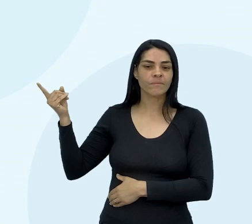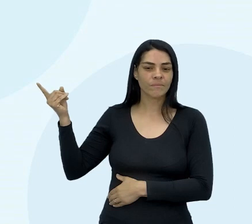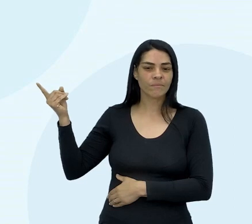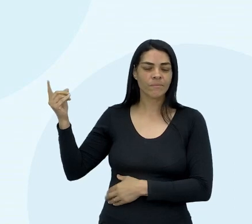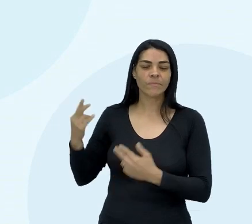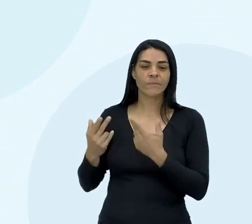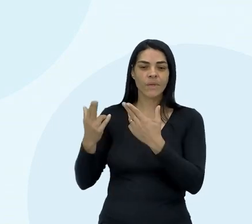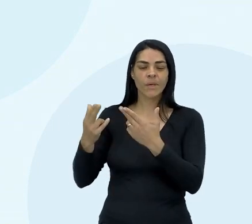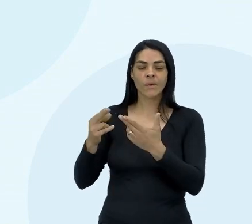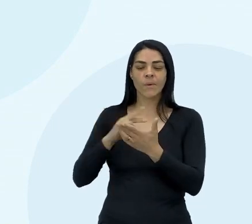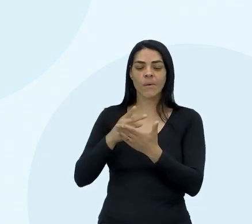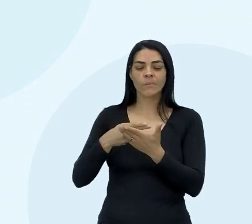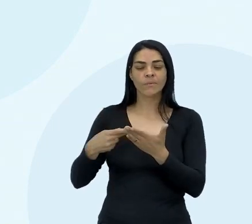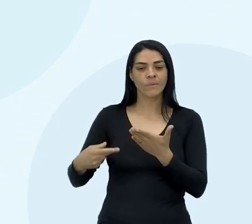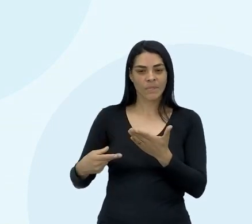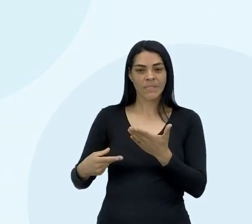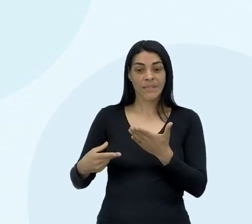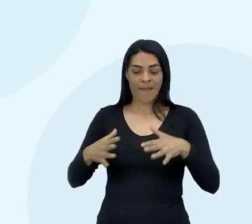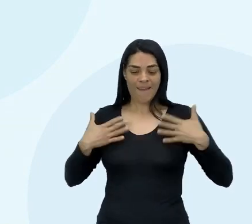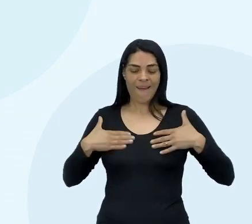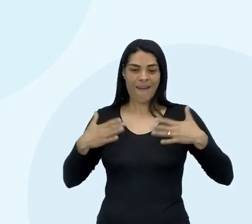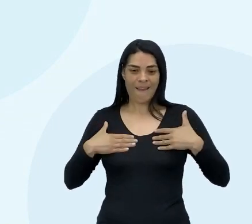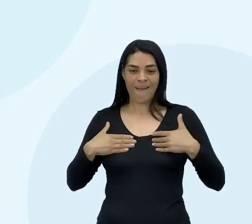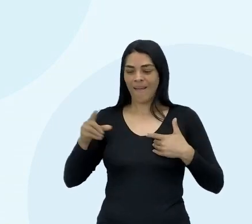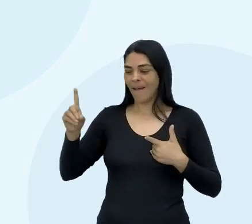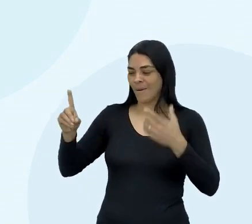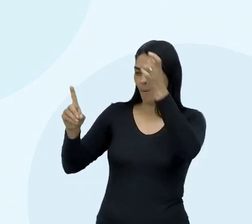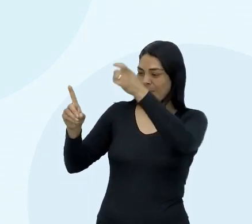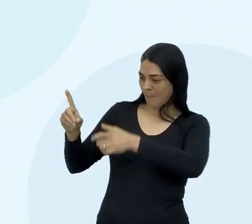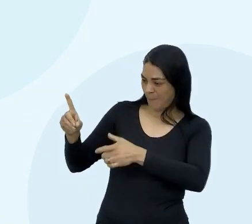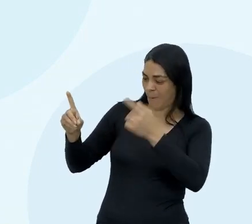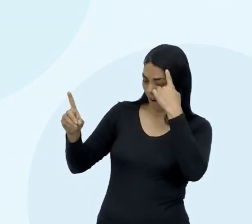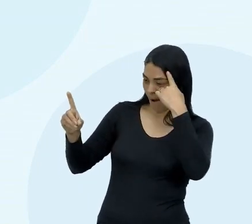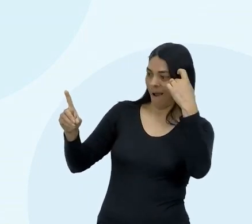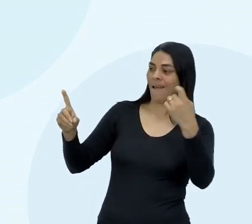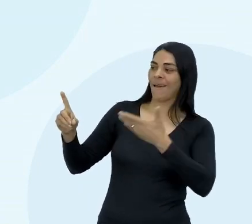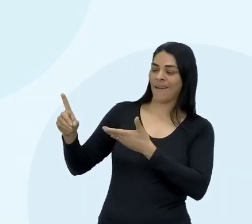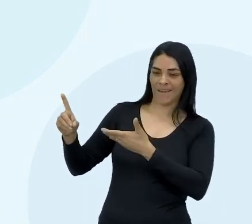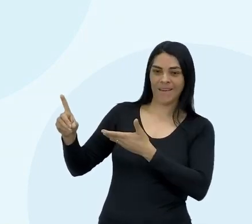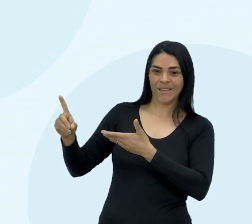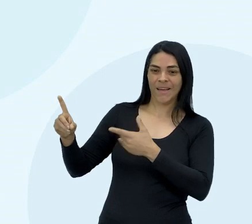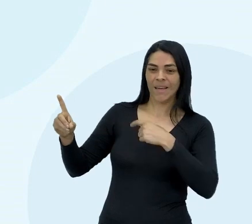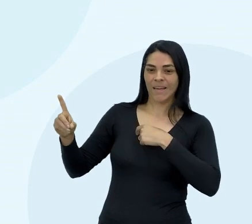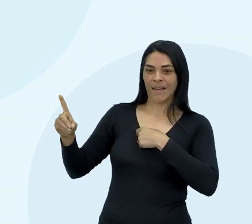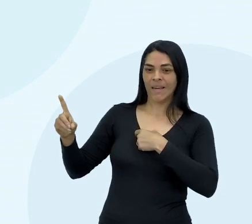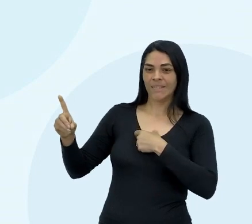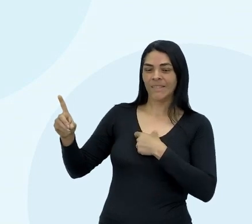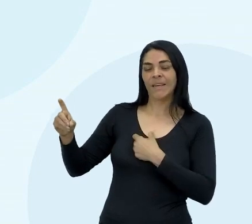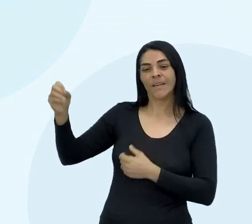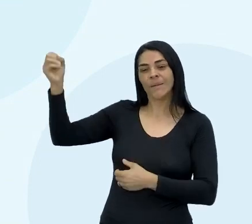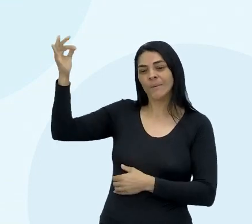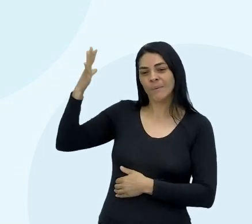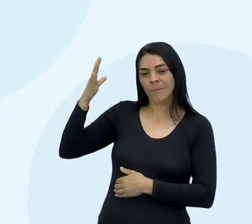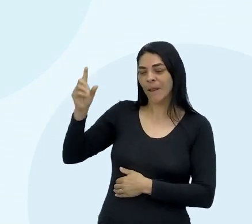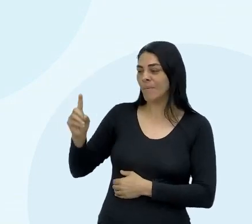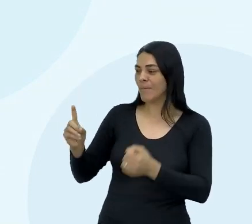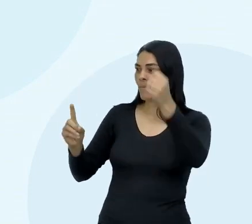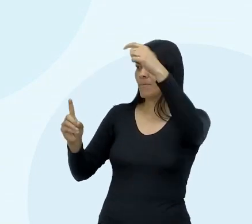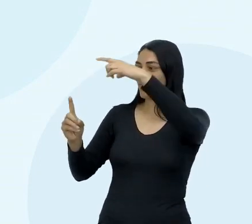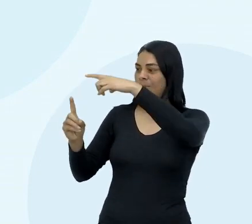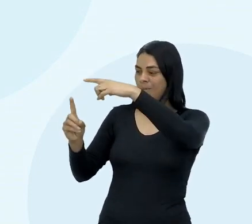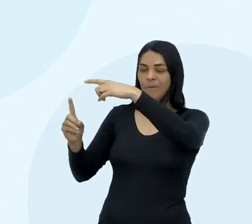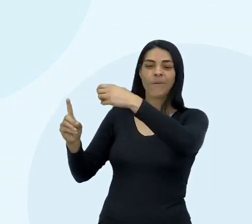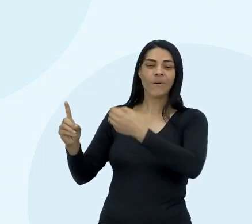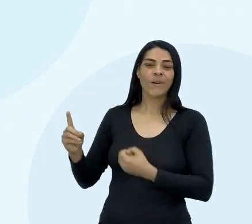desenho animado a gente vê muito, né? Os personagenzinhos, quando têm ideias, né? Aparece uma lâmpada na cabeça dele como se ele tivesse tido uma ideia.